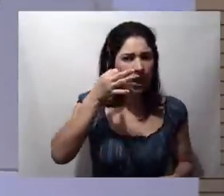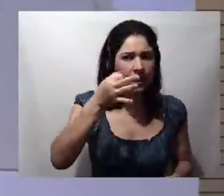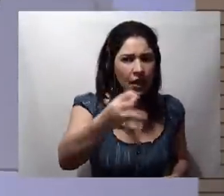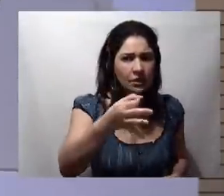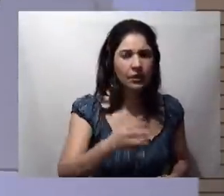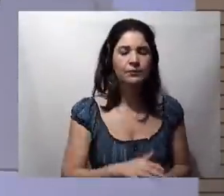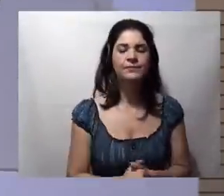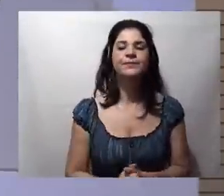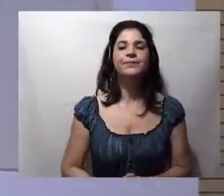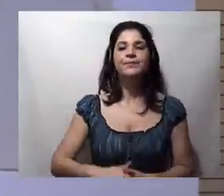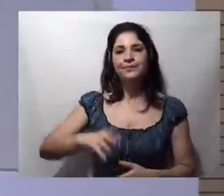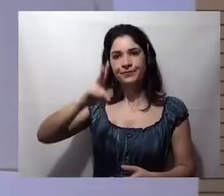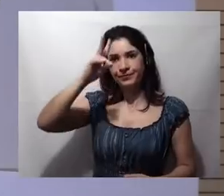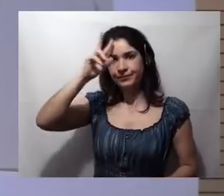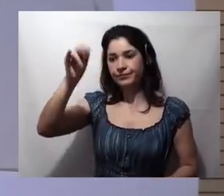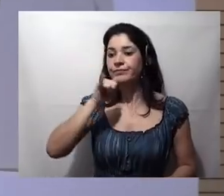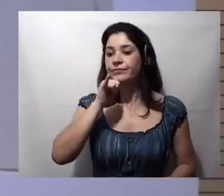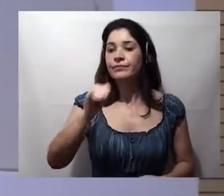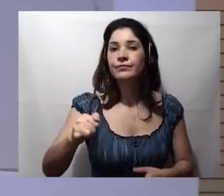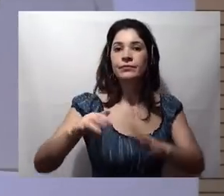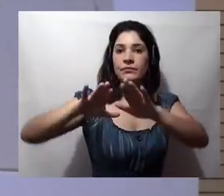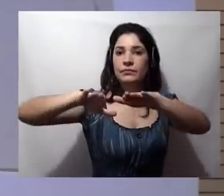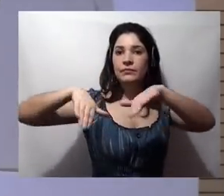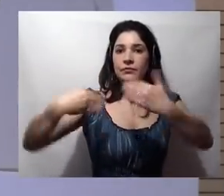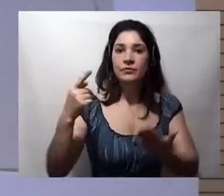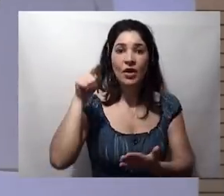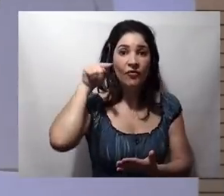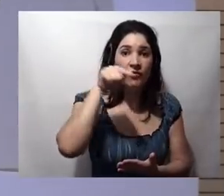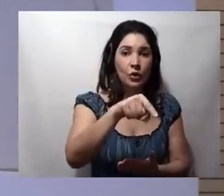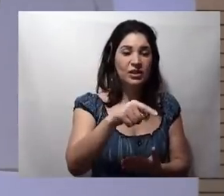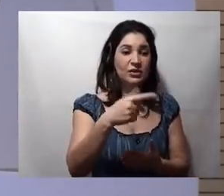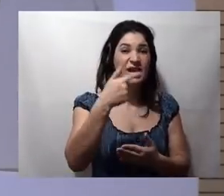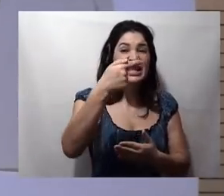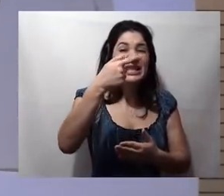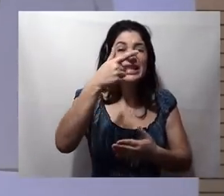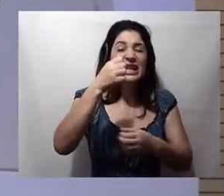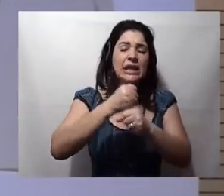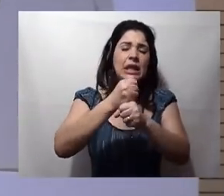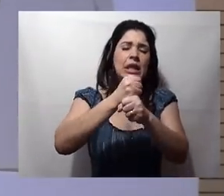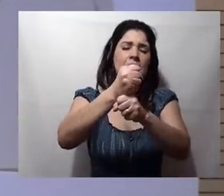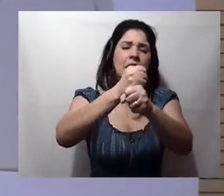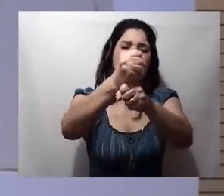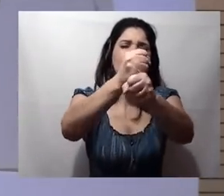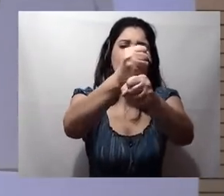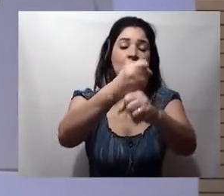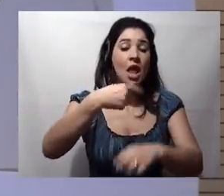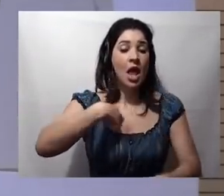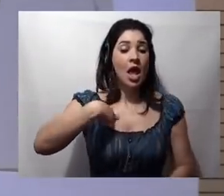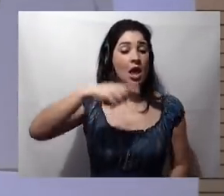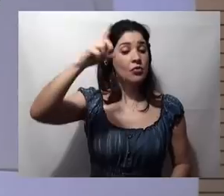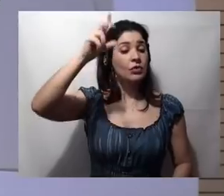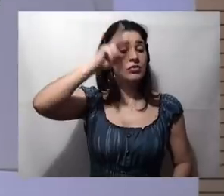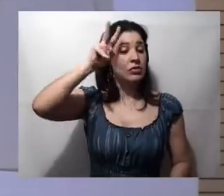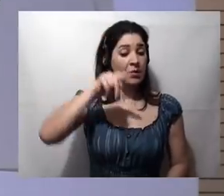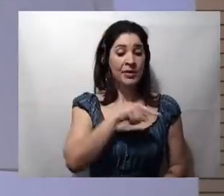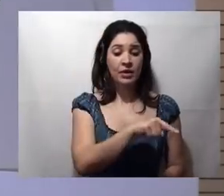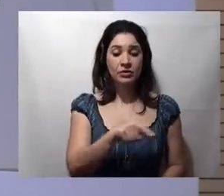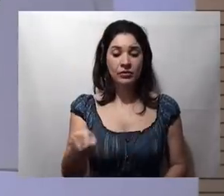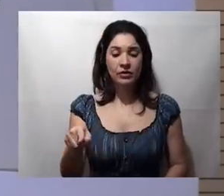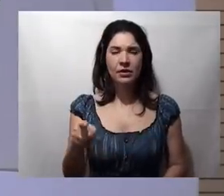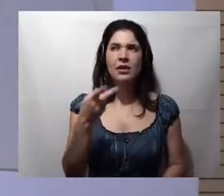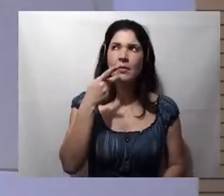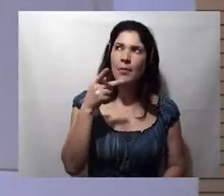atenção assim diz o senhor logo que se cumprirem para babilônia setenta anos atentarei para vocês que cumprir a promessa